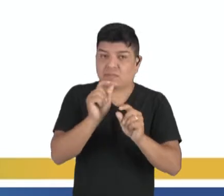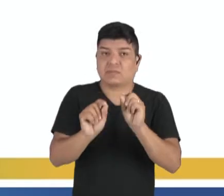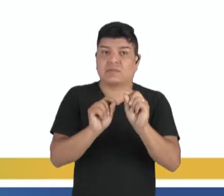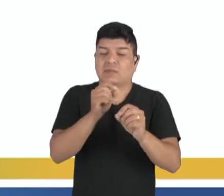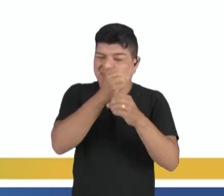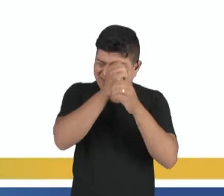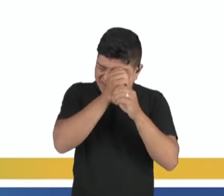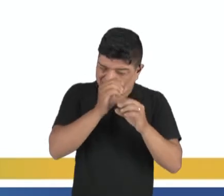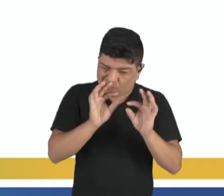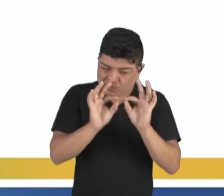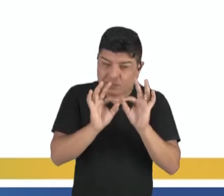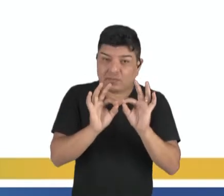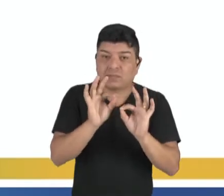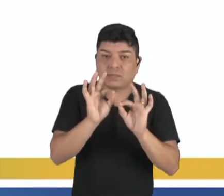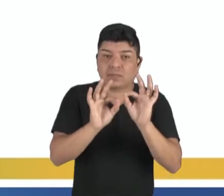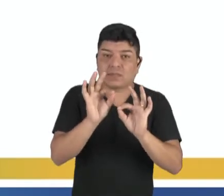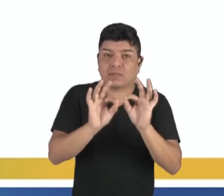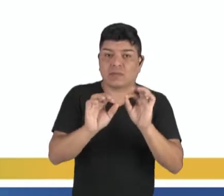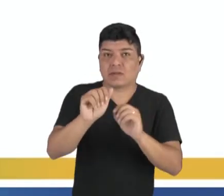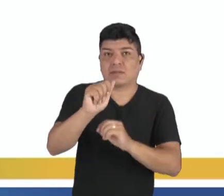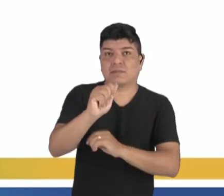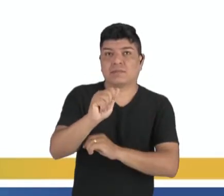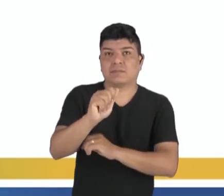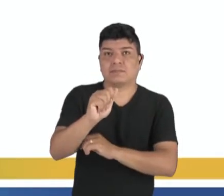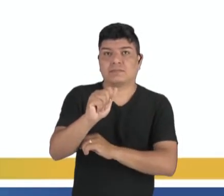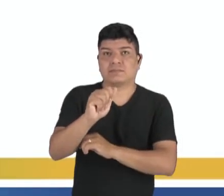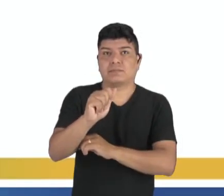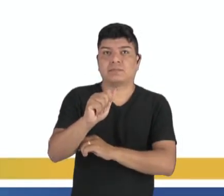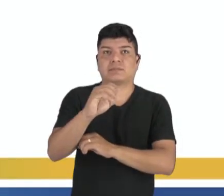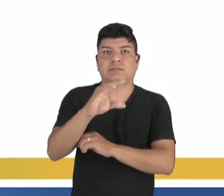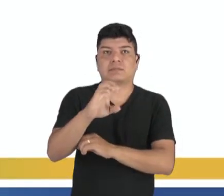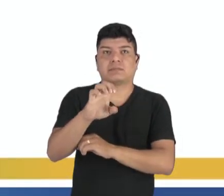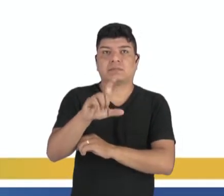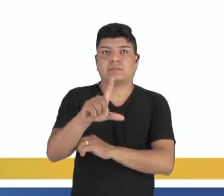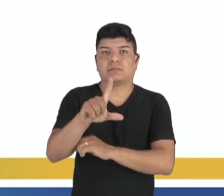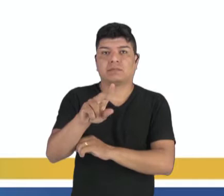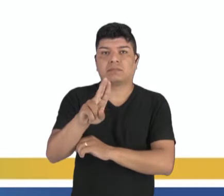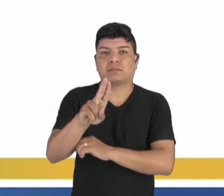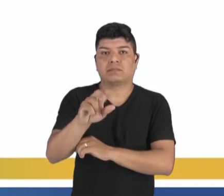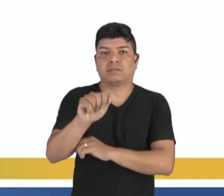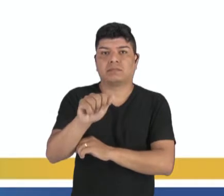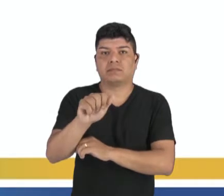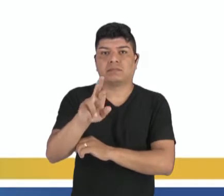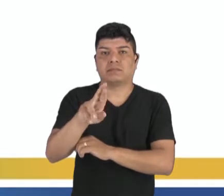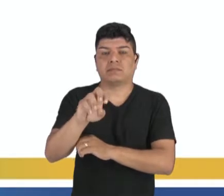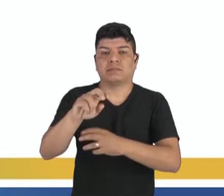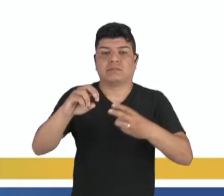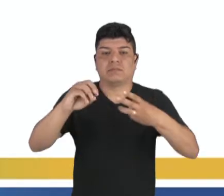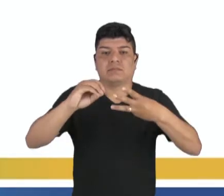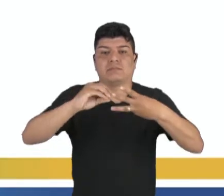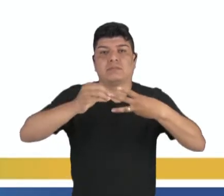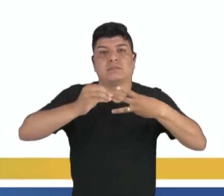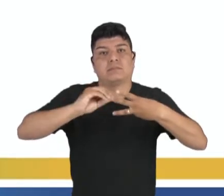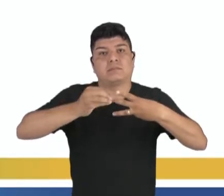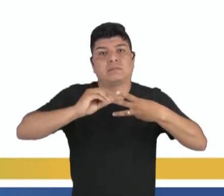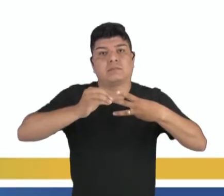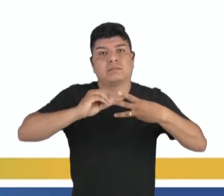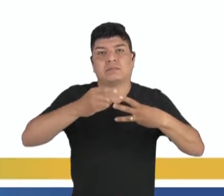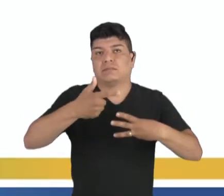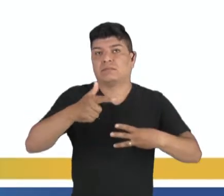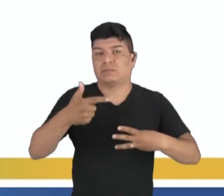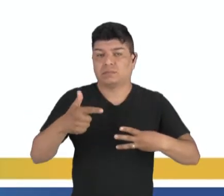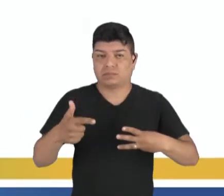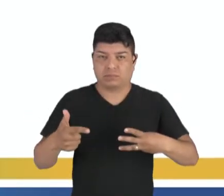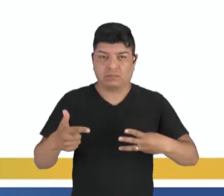são micro-organismos acelulares, porque eles não têm células, tá? Essa informação é muito